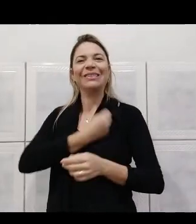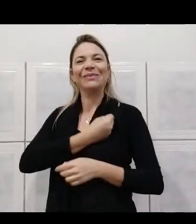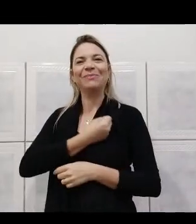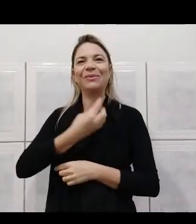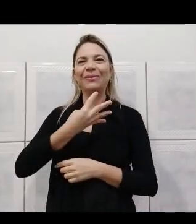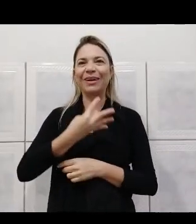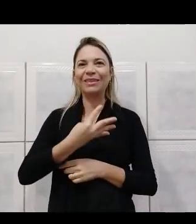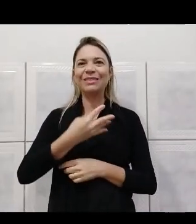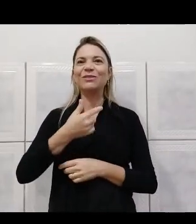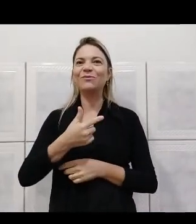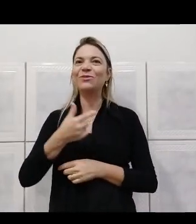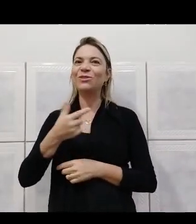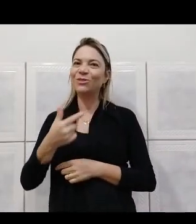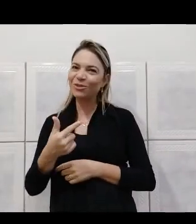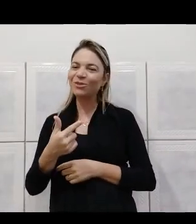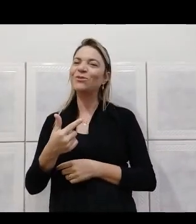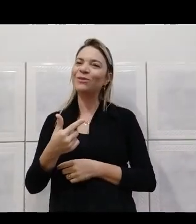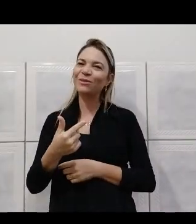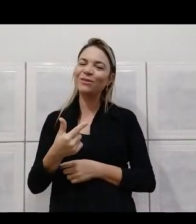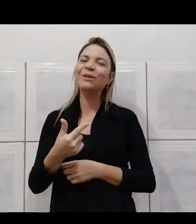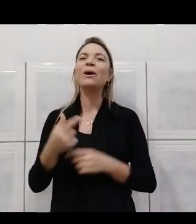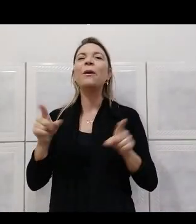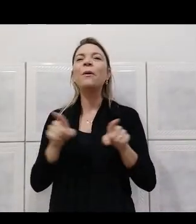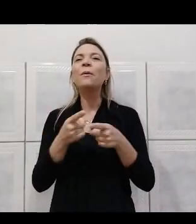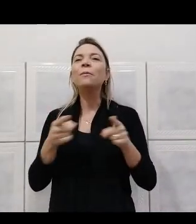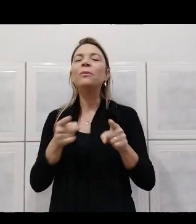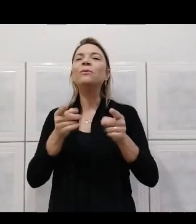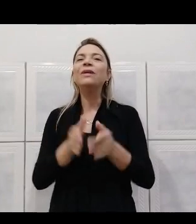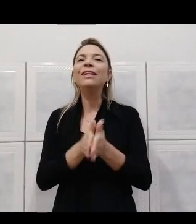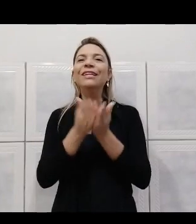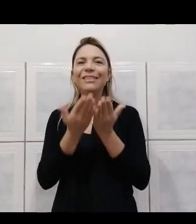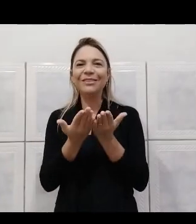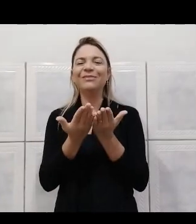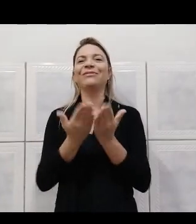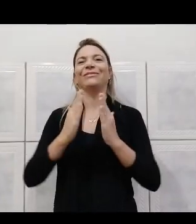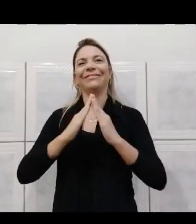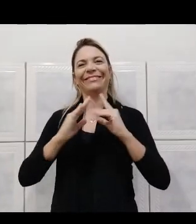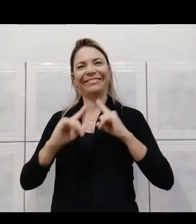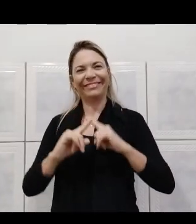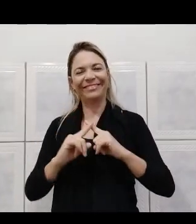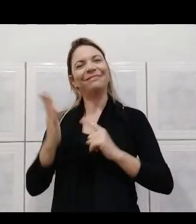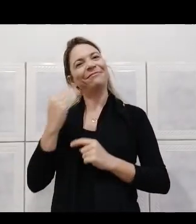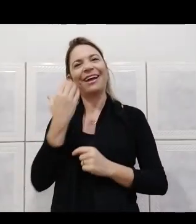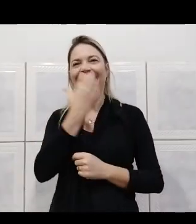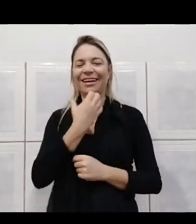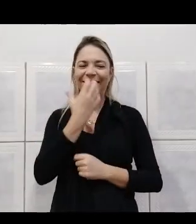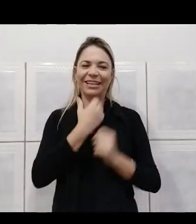422 do Inário para o Culto Cristão. Vamos cantar?